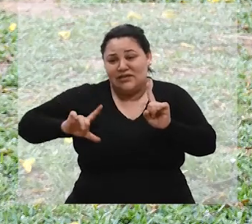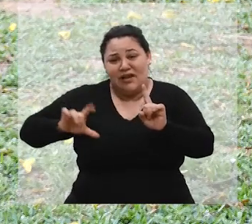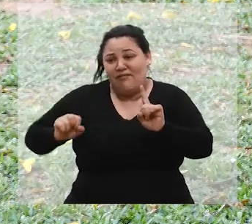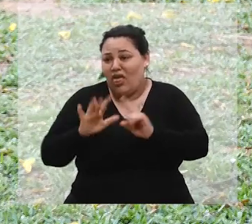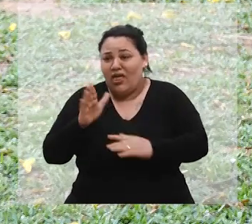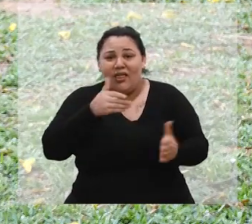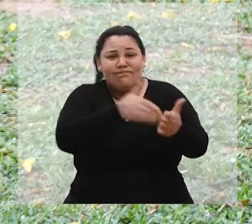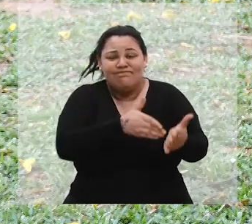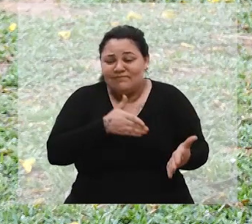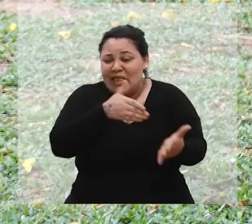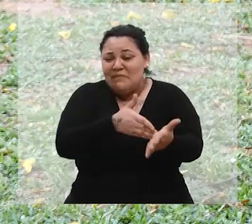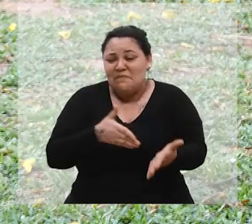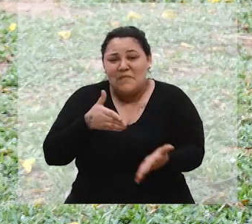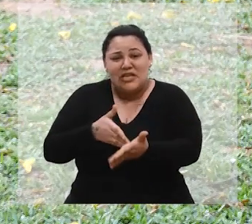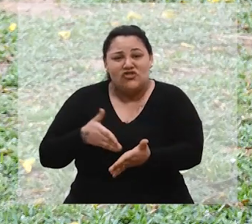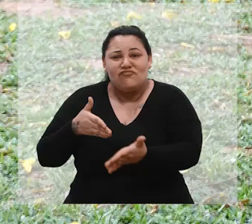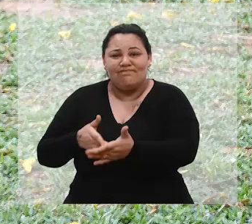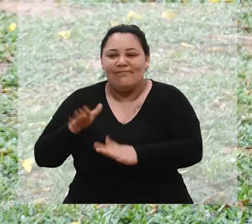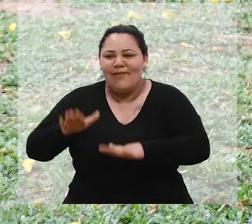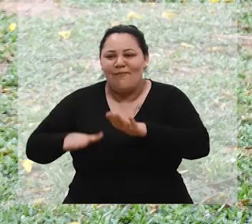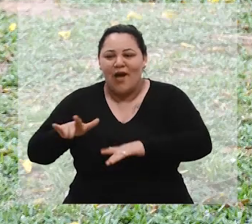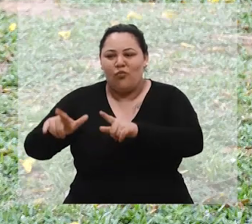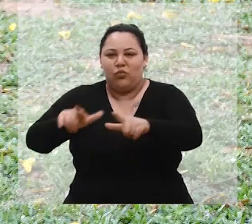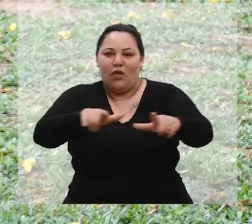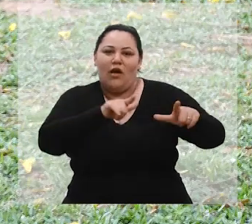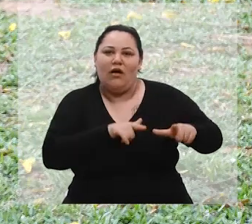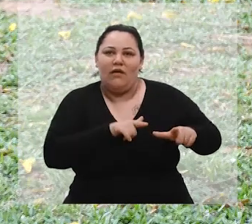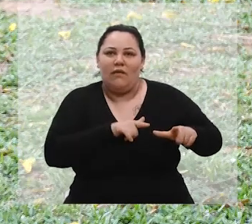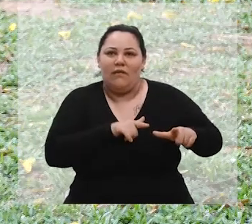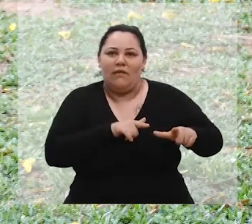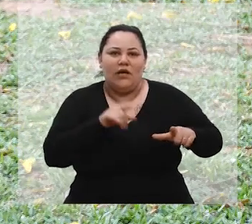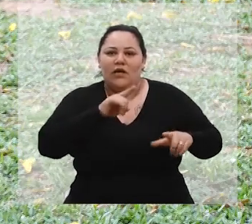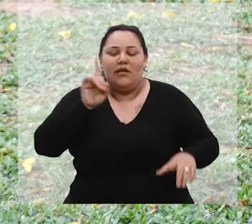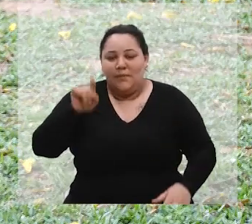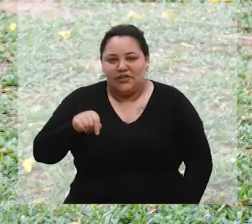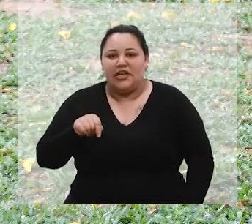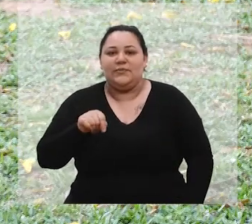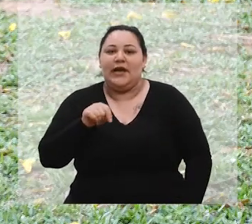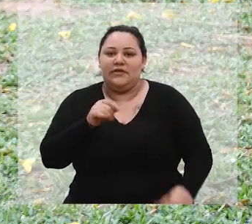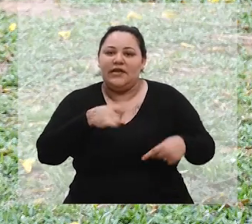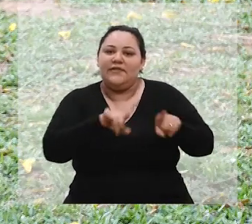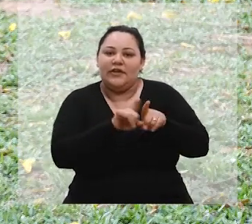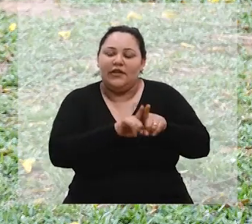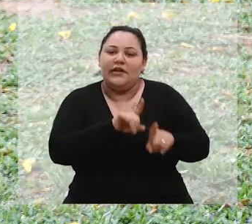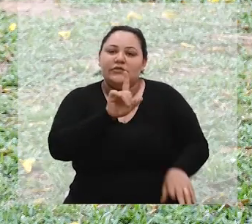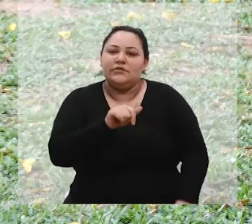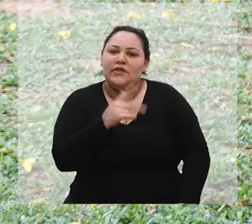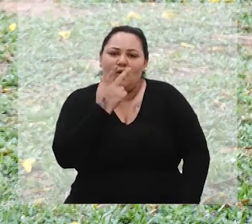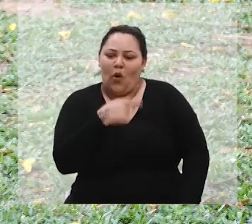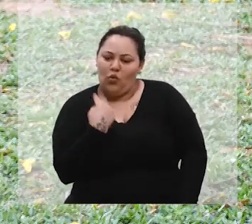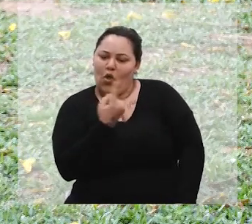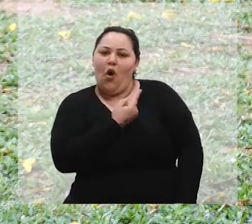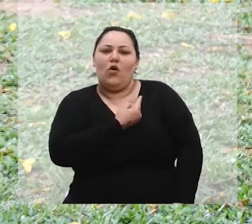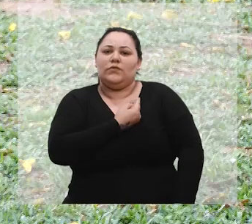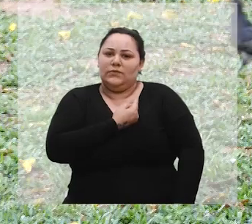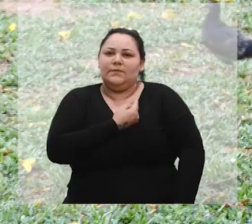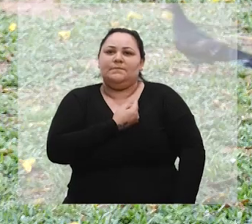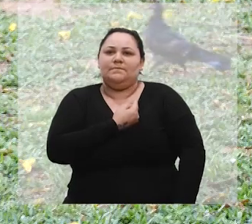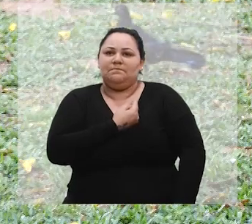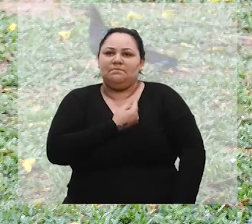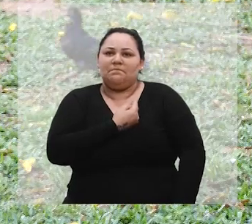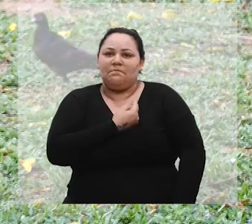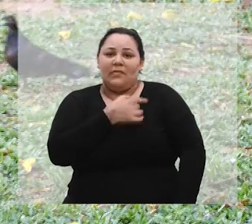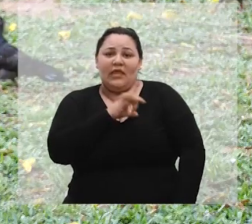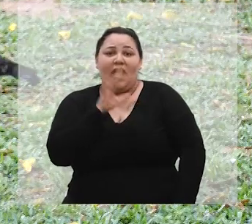certos valores que vão com a gente para onde a gente for. Pensar que isso é a gente, mas não é exatamente a gente, porque não veio de fábrica,